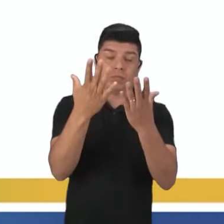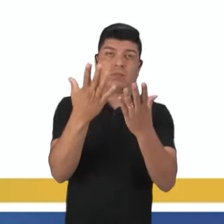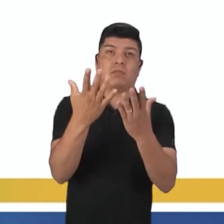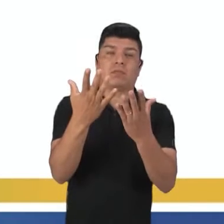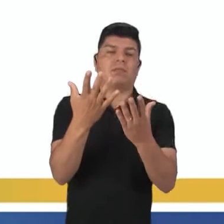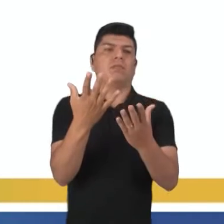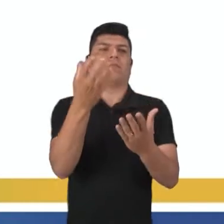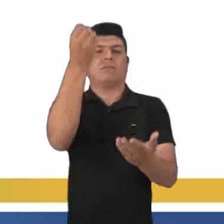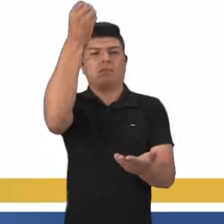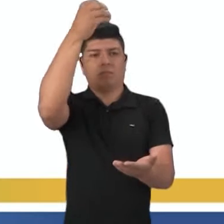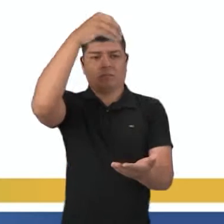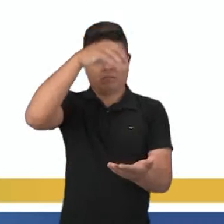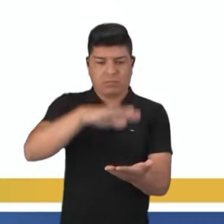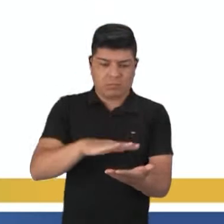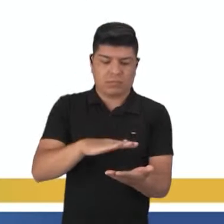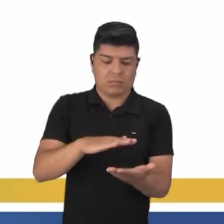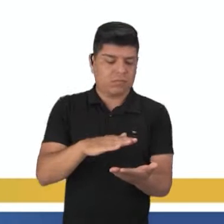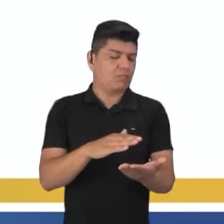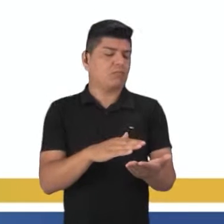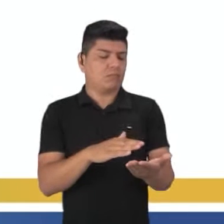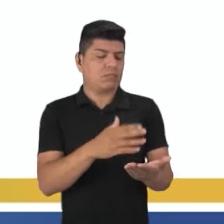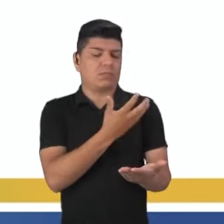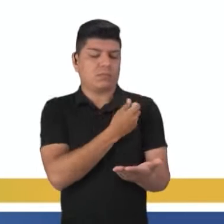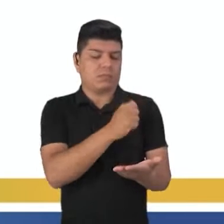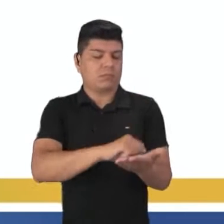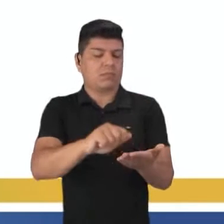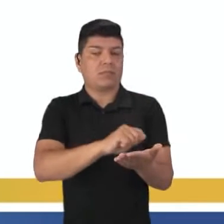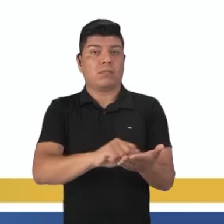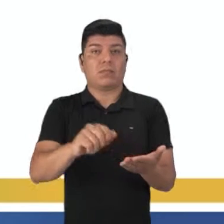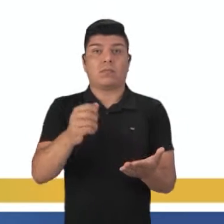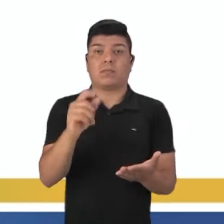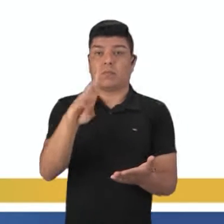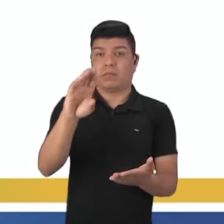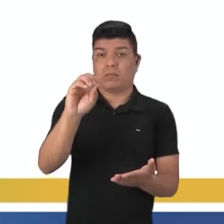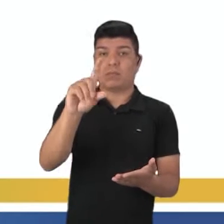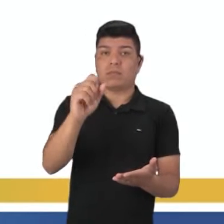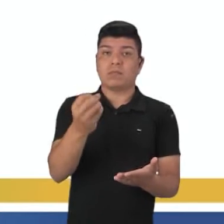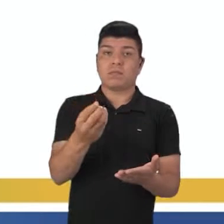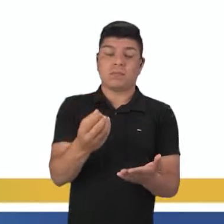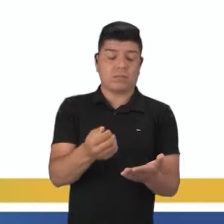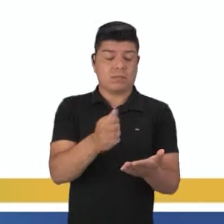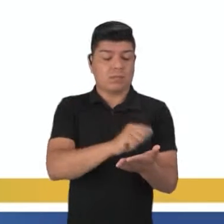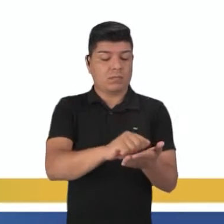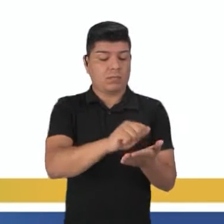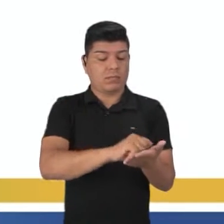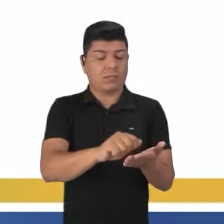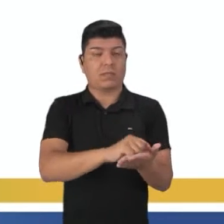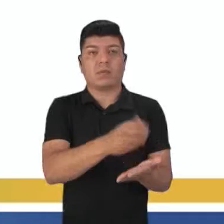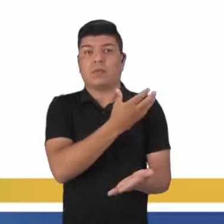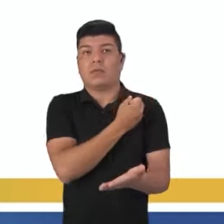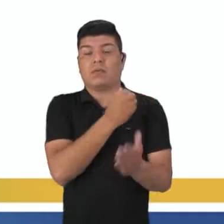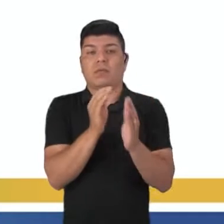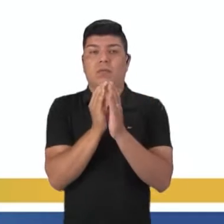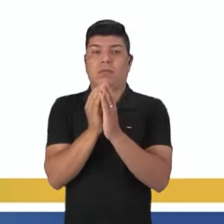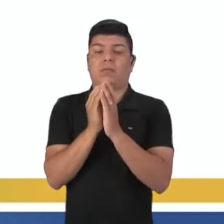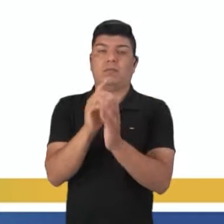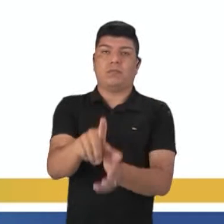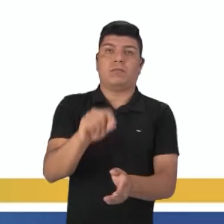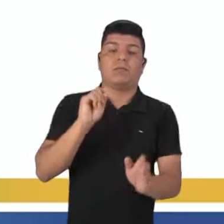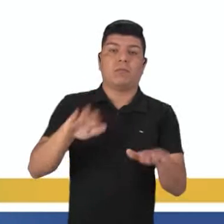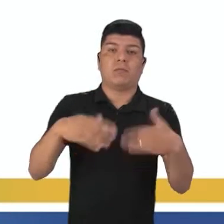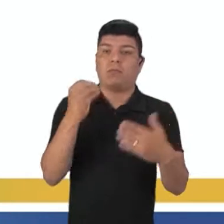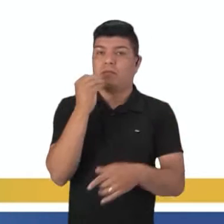o que fica exposto na parte superior. Depois, nós vamos tirar uma bolinha da urna e anotar também a numeração sorteada. Então, qual